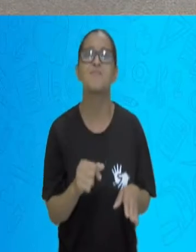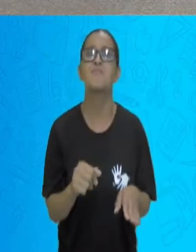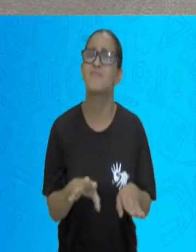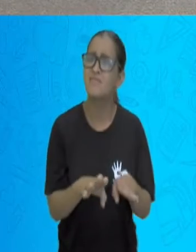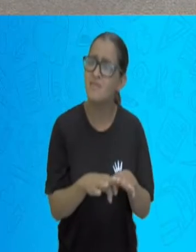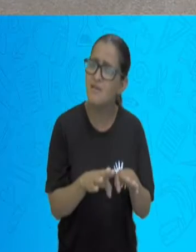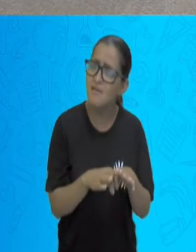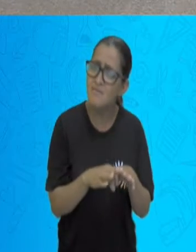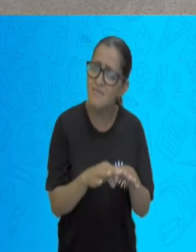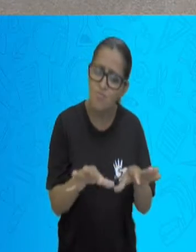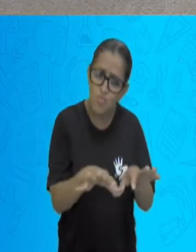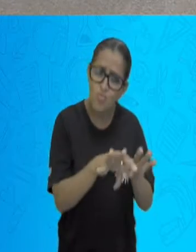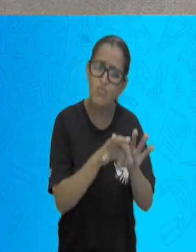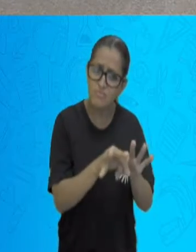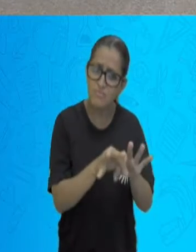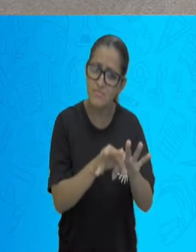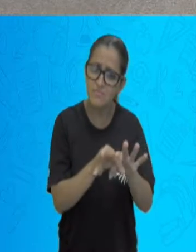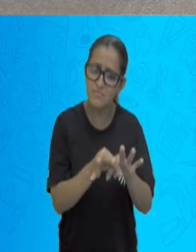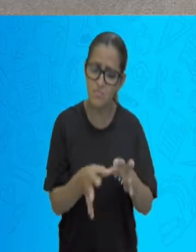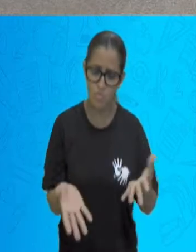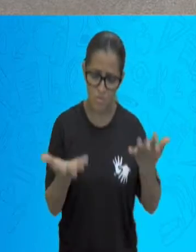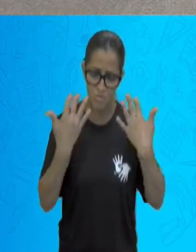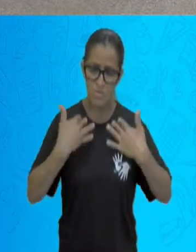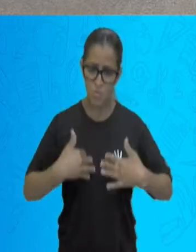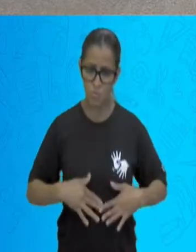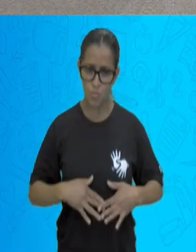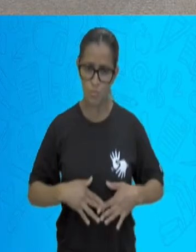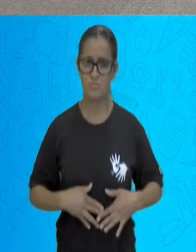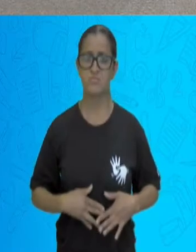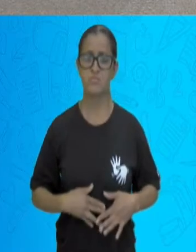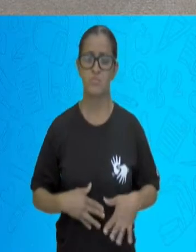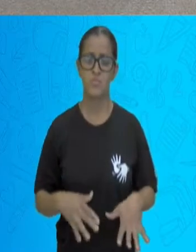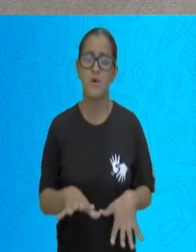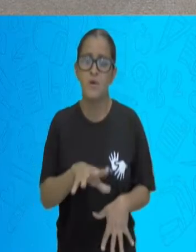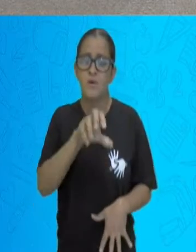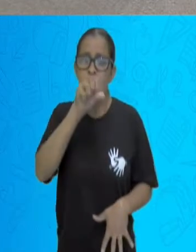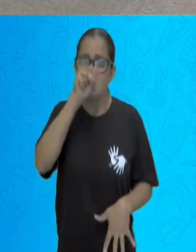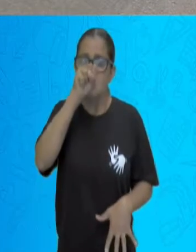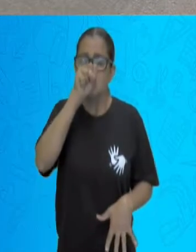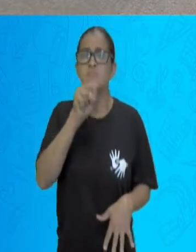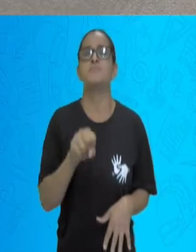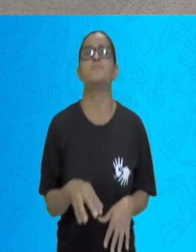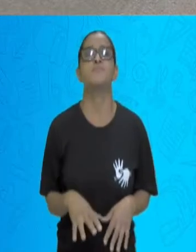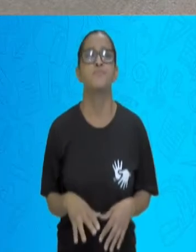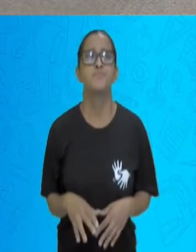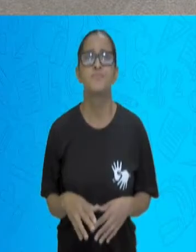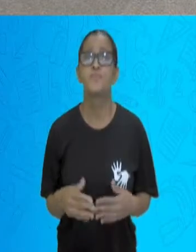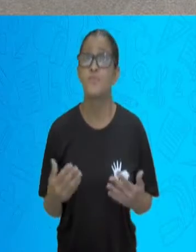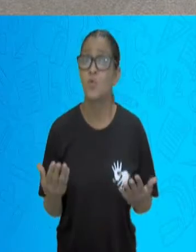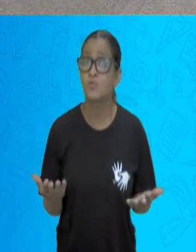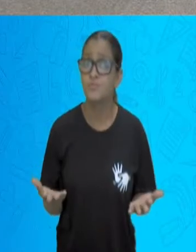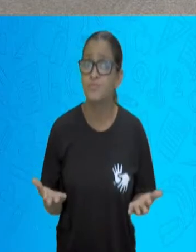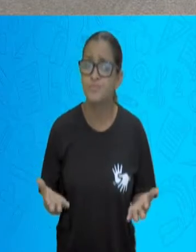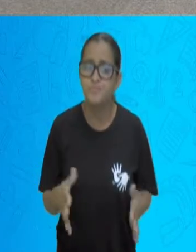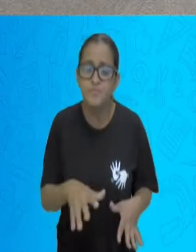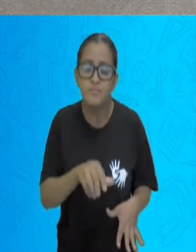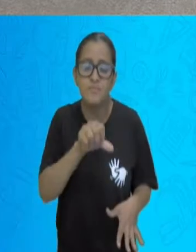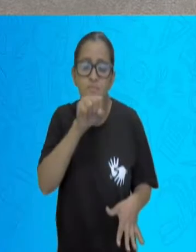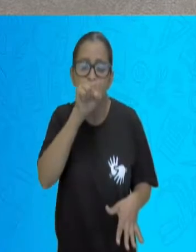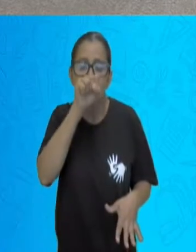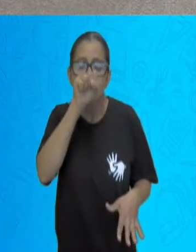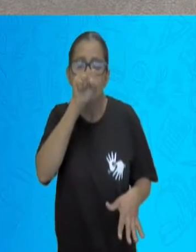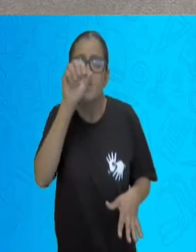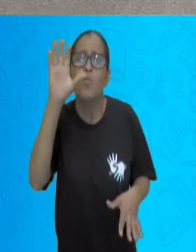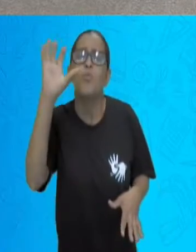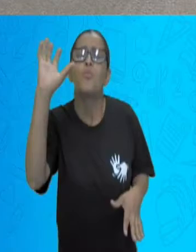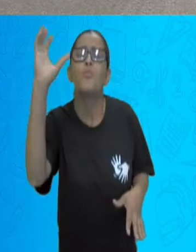isso passando pelo nosso sistema respiratório. Ok? Bom, quando esse ar entra